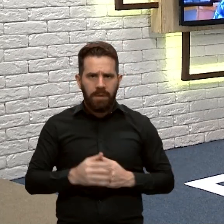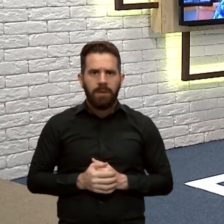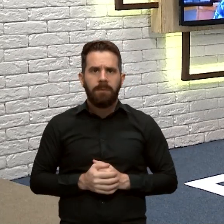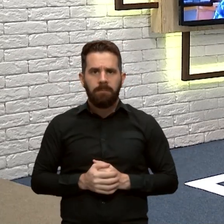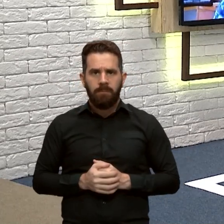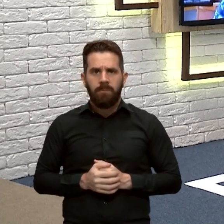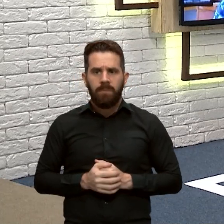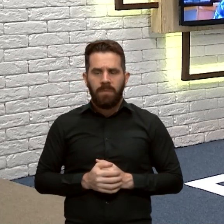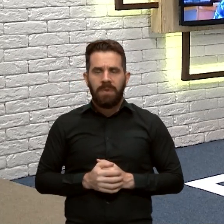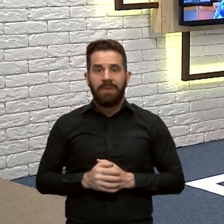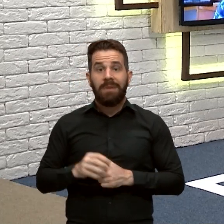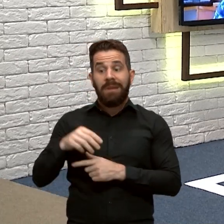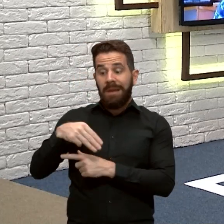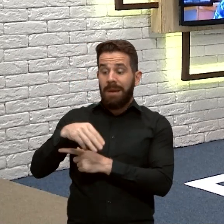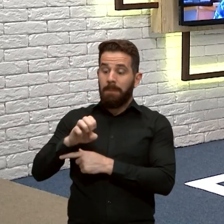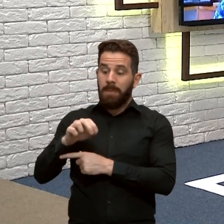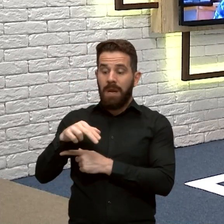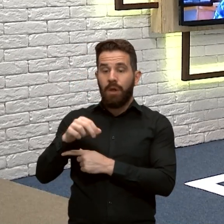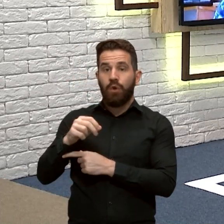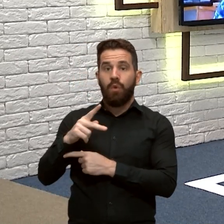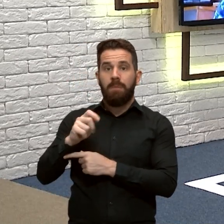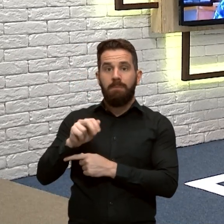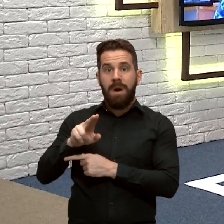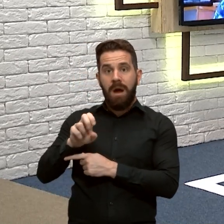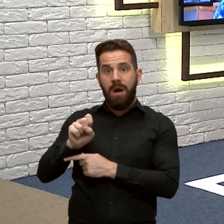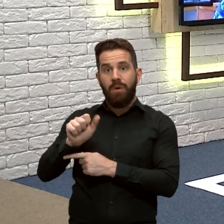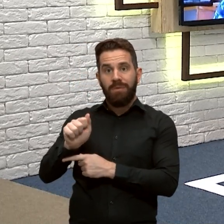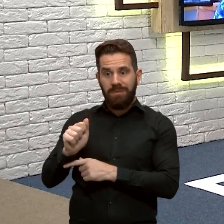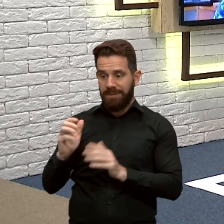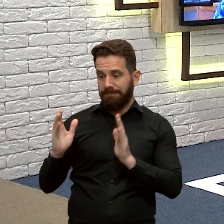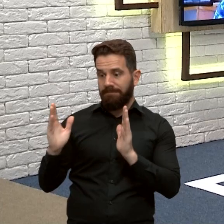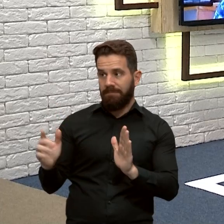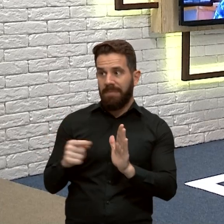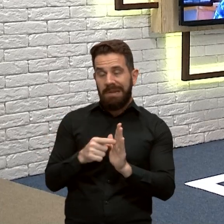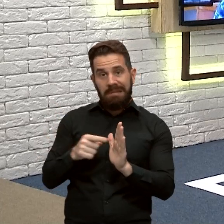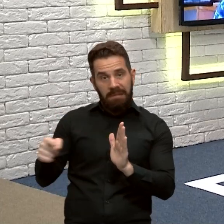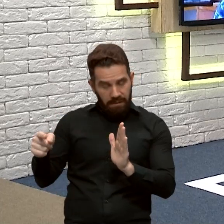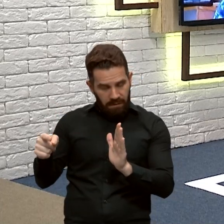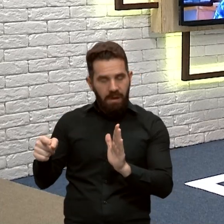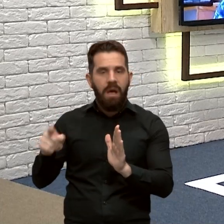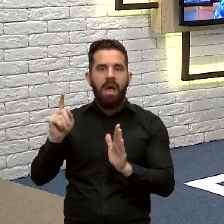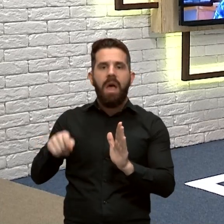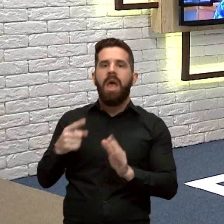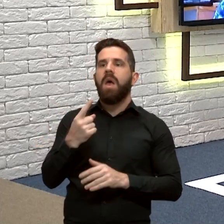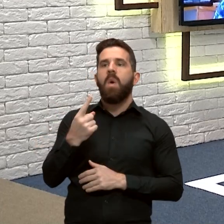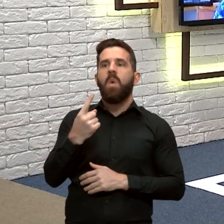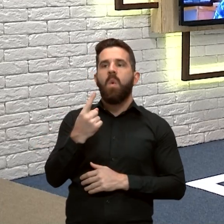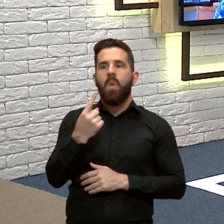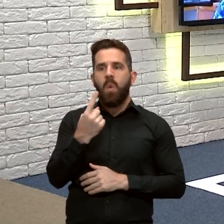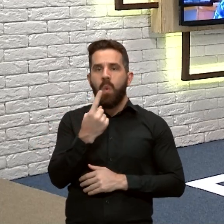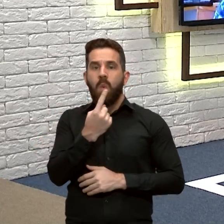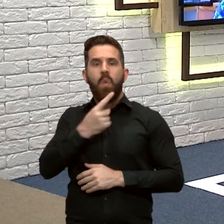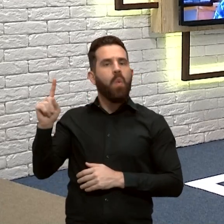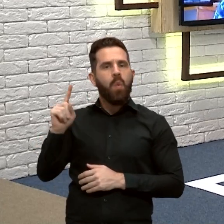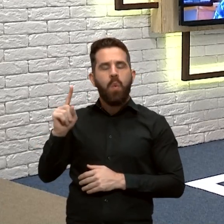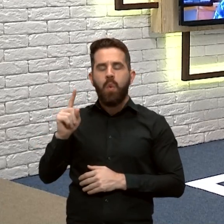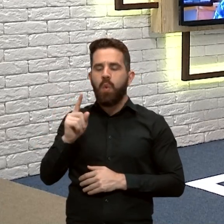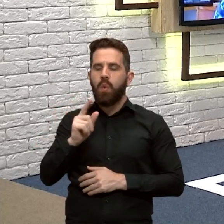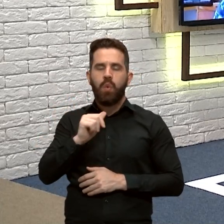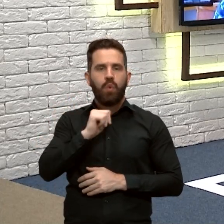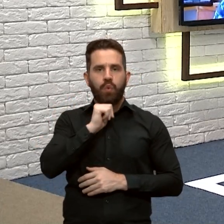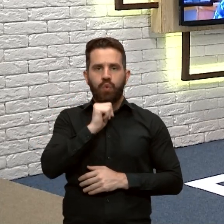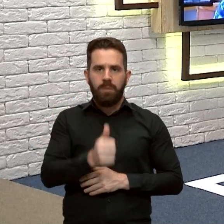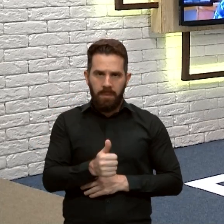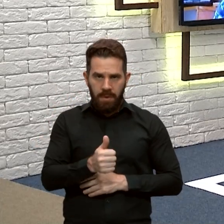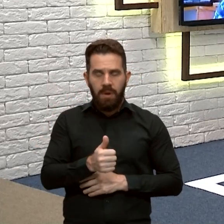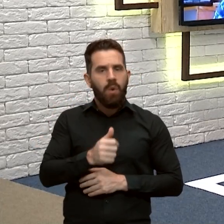em si é o período em que ocorre a última menstruação da mulher. A menstruação, ela é